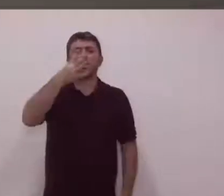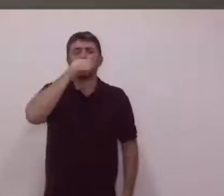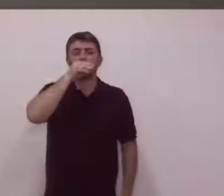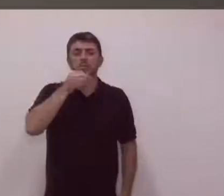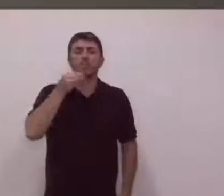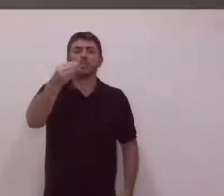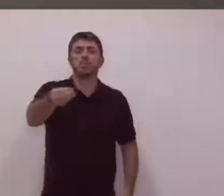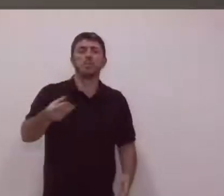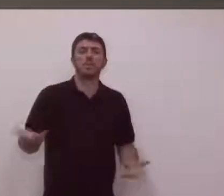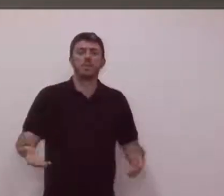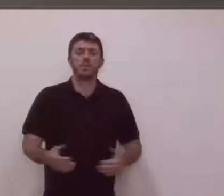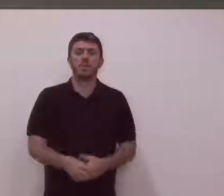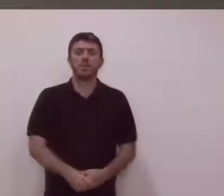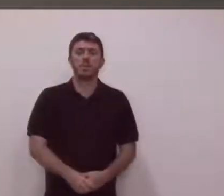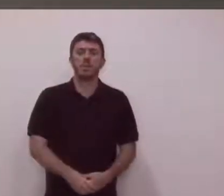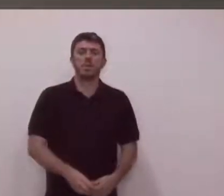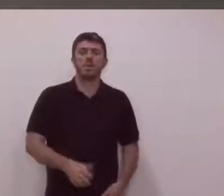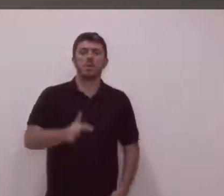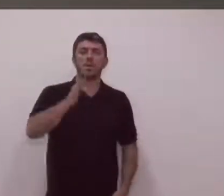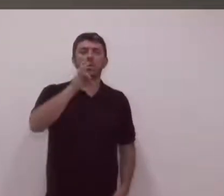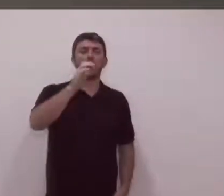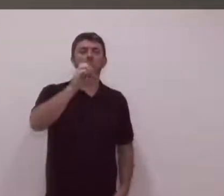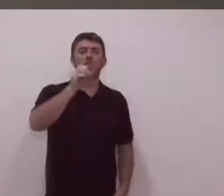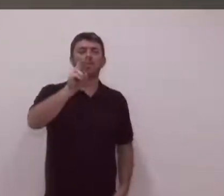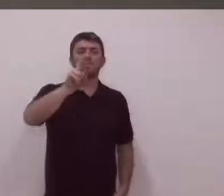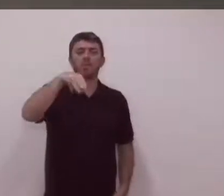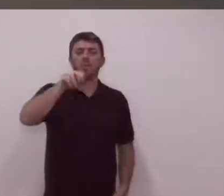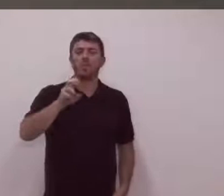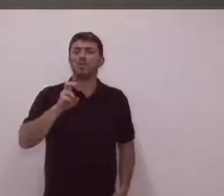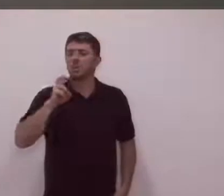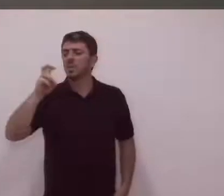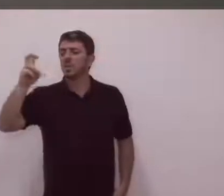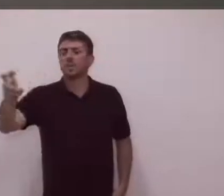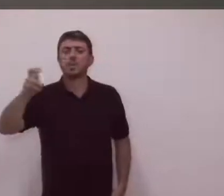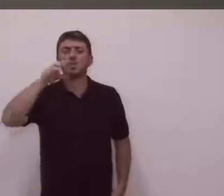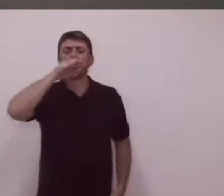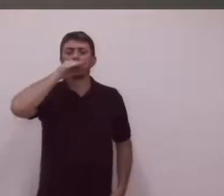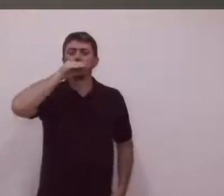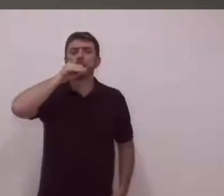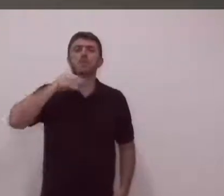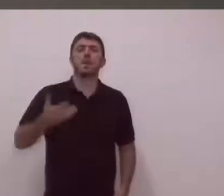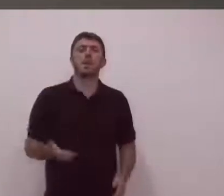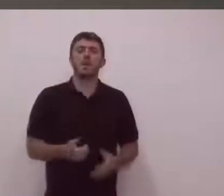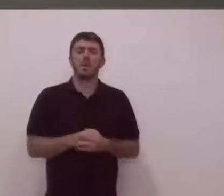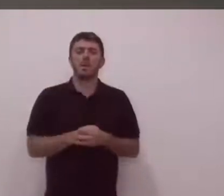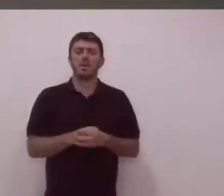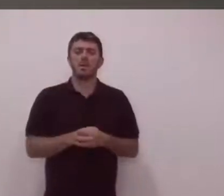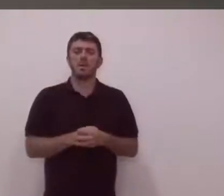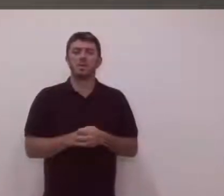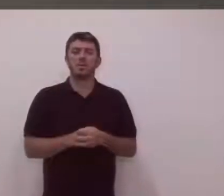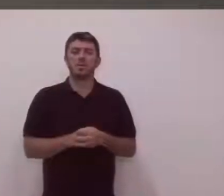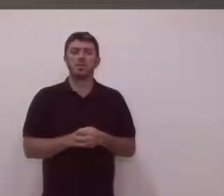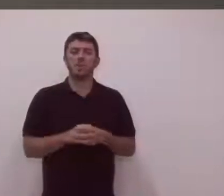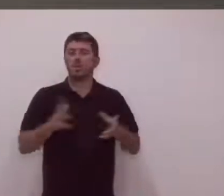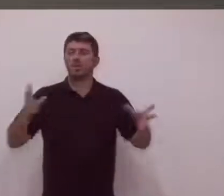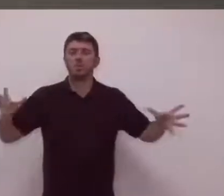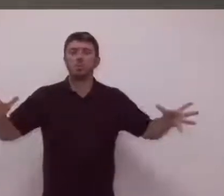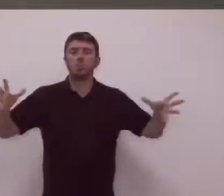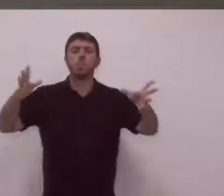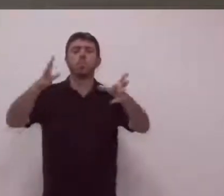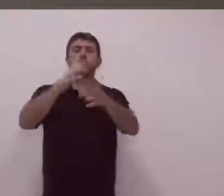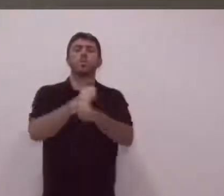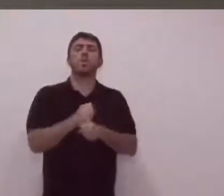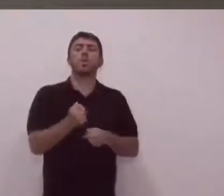o fórum mais cinco no posto avançado de justiça do trabalho mais três se for somar tudo quanto